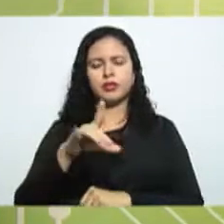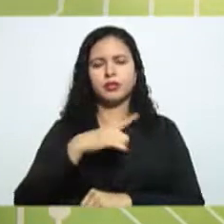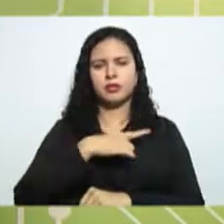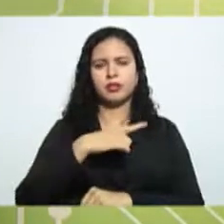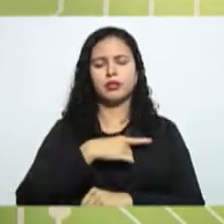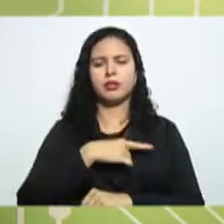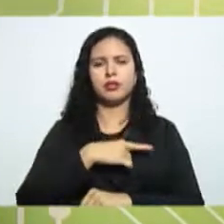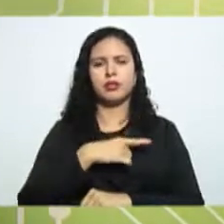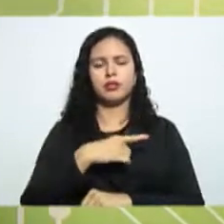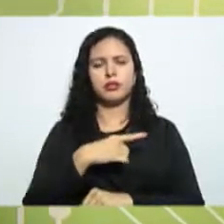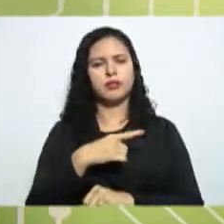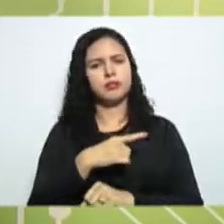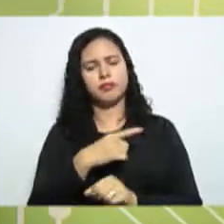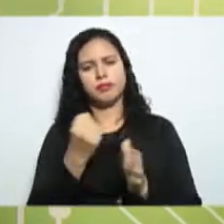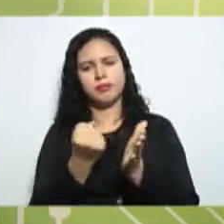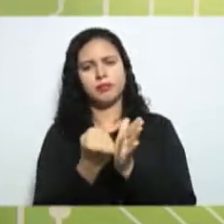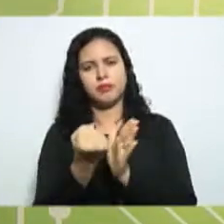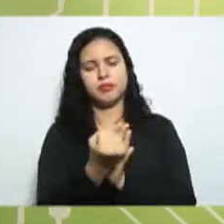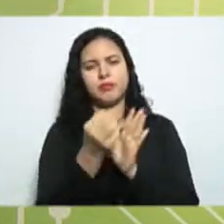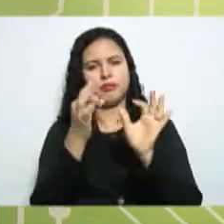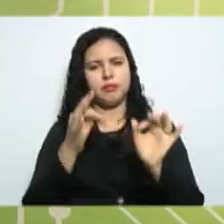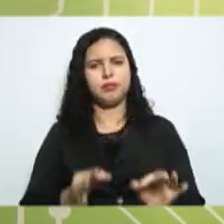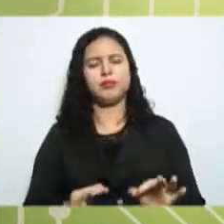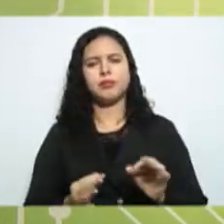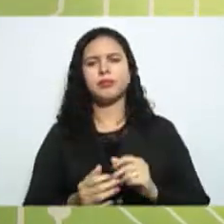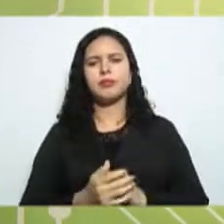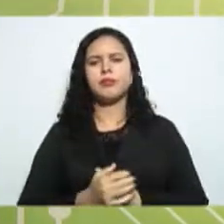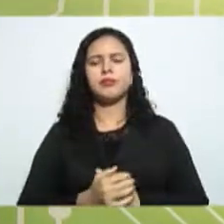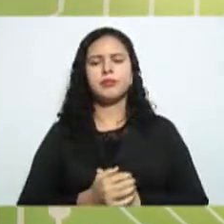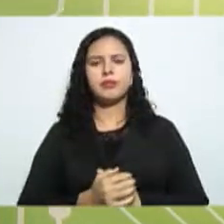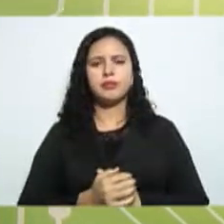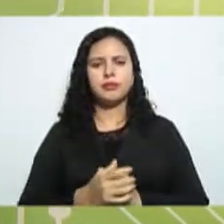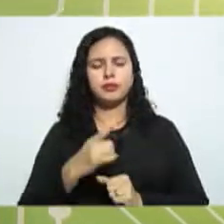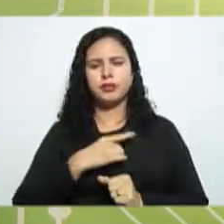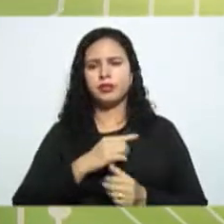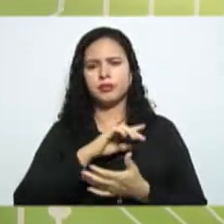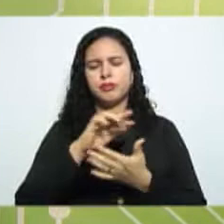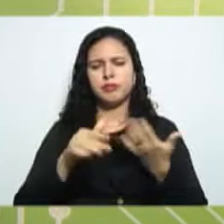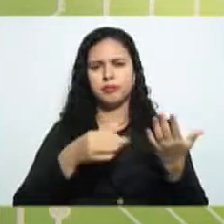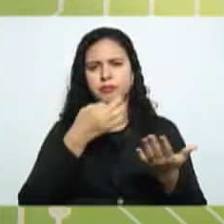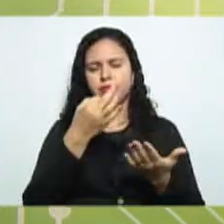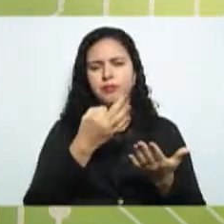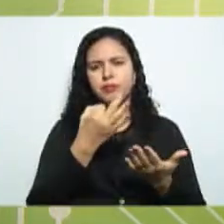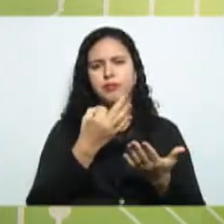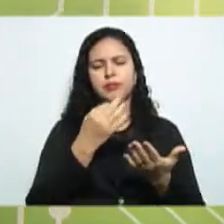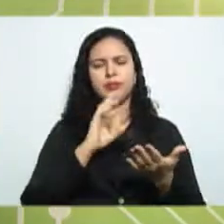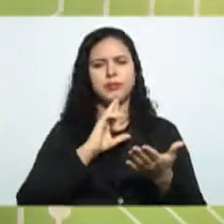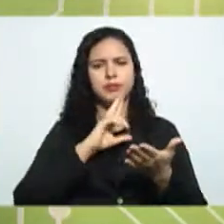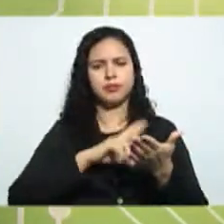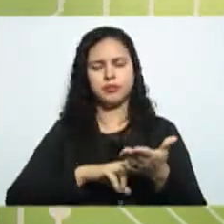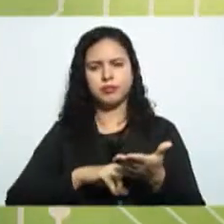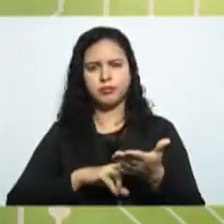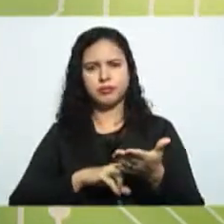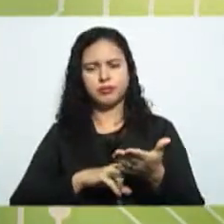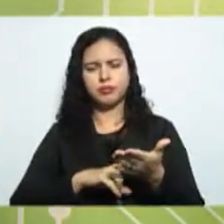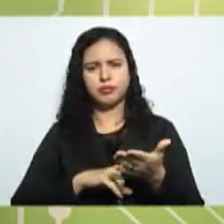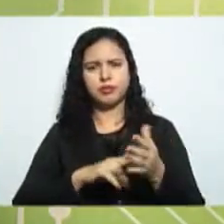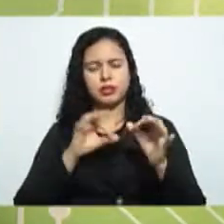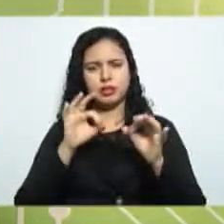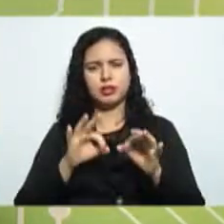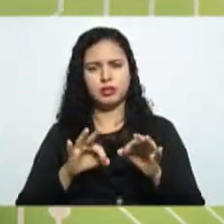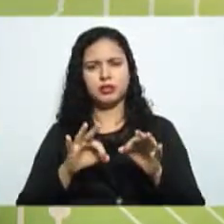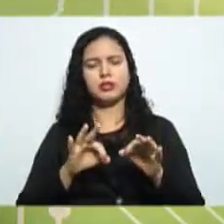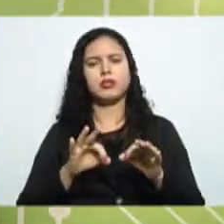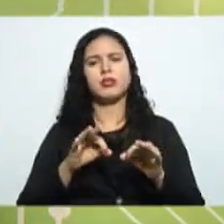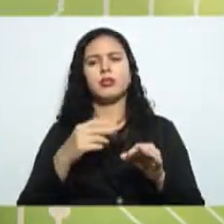os papéis em dia, toda a documentação certinha. Mas você tem vários argumentos que você pode trazer para essa resposta, ela não tem um gabarito fechado. Eu